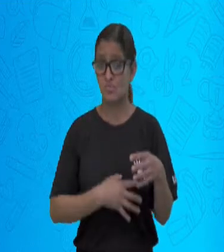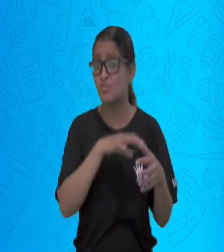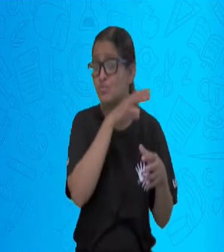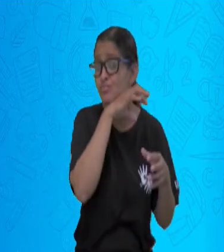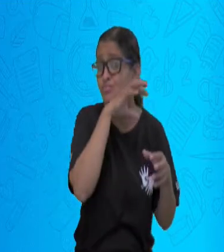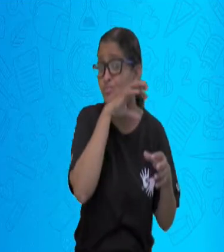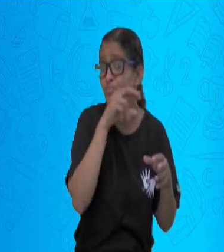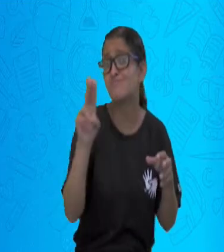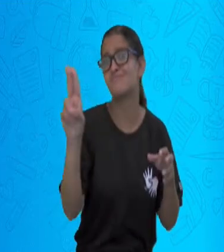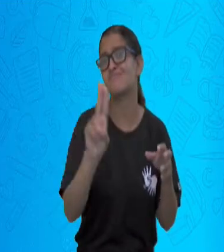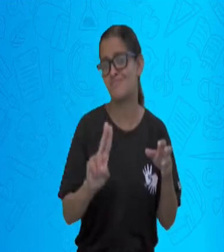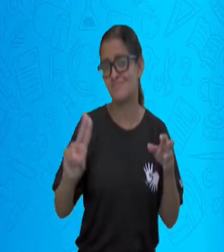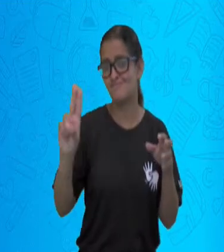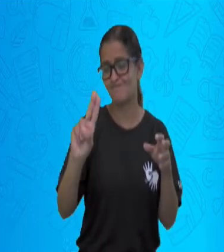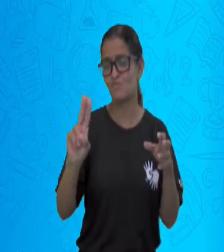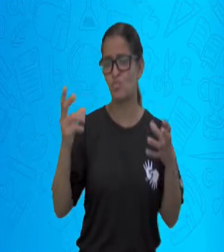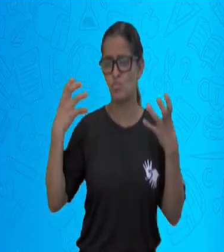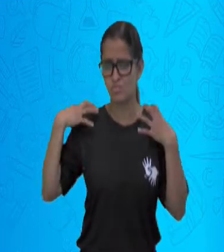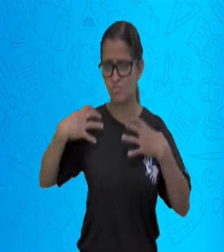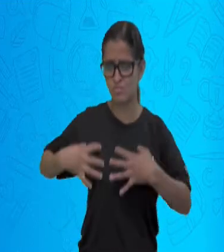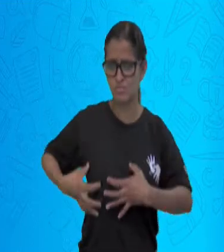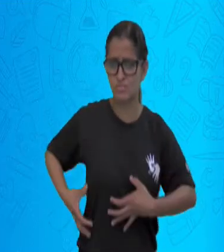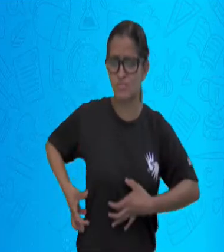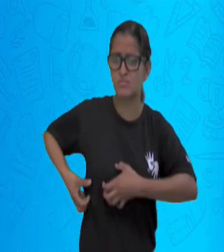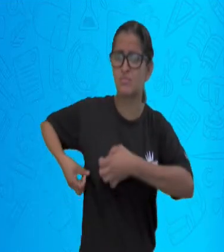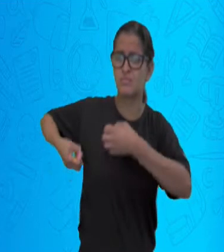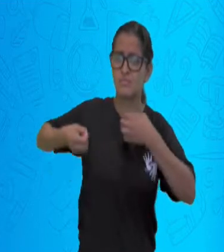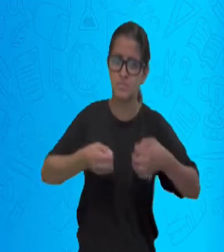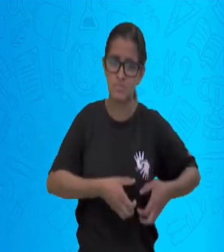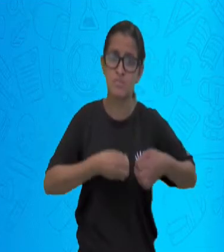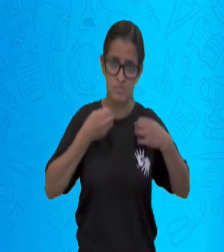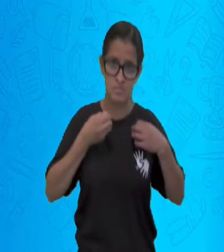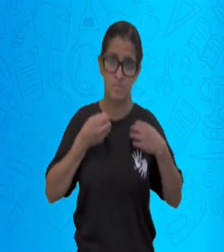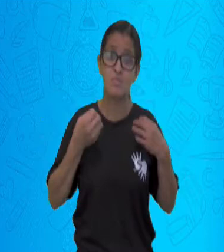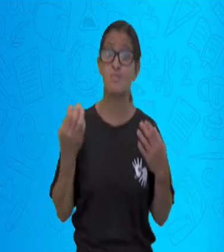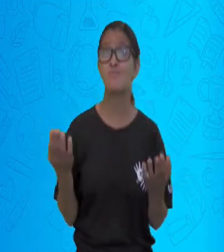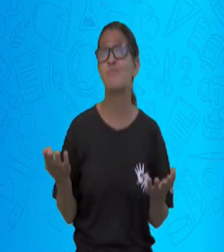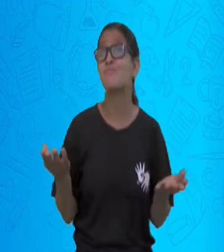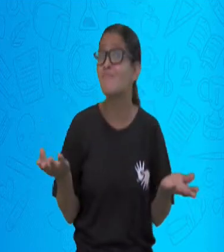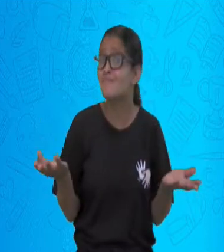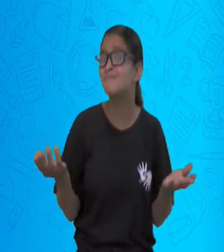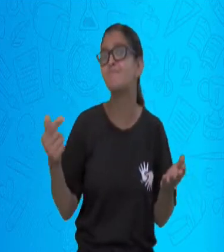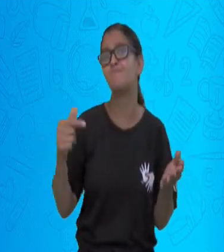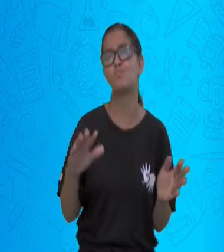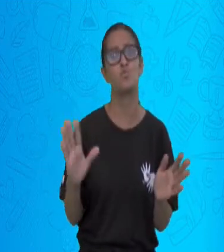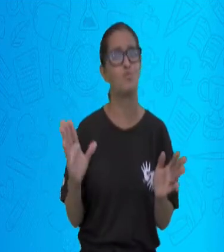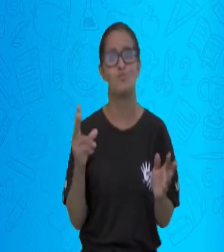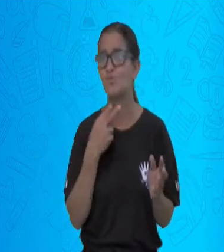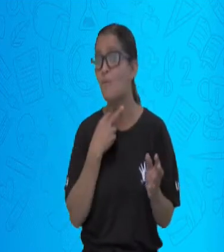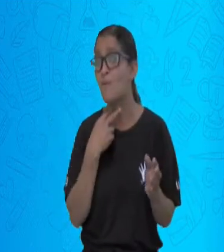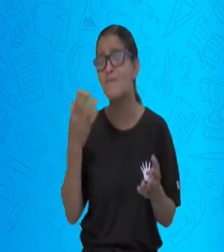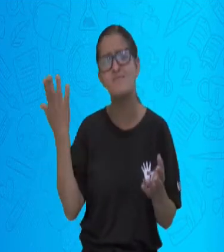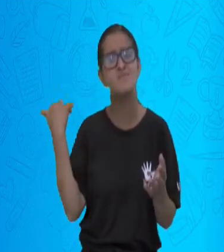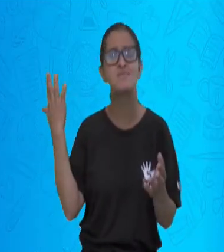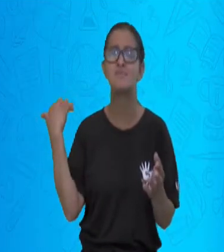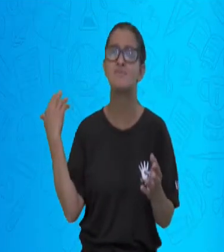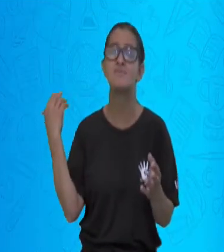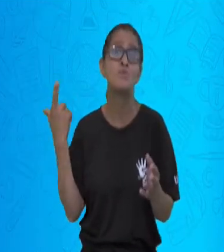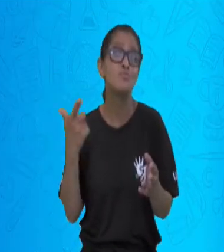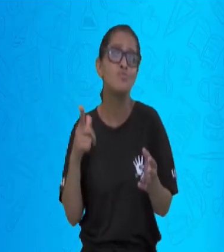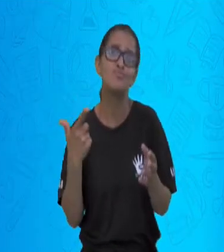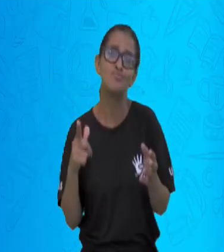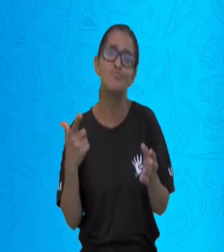com a pelagem do animal. Hoje, né, apesar de ser uma prática ilegal, mas existe hoje couro sintético, hoje nós